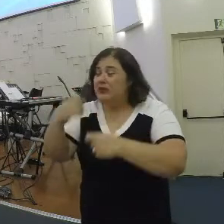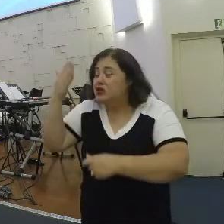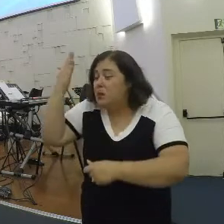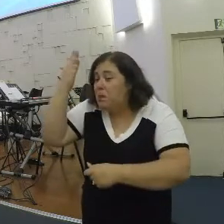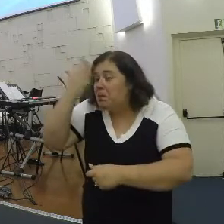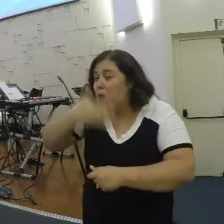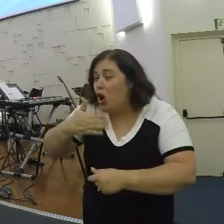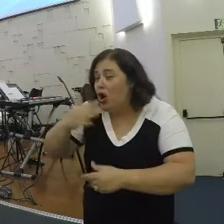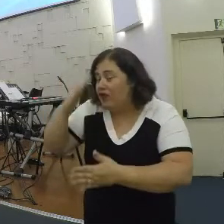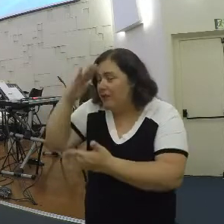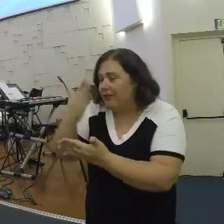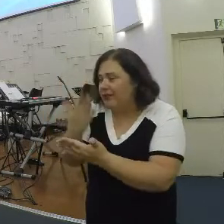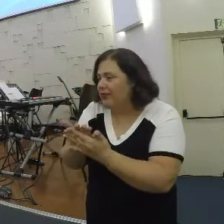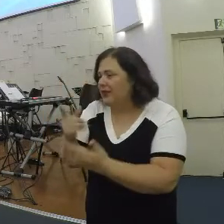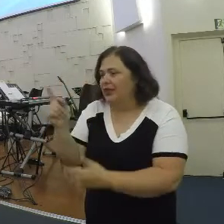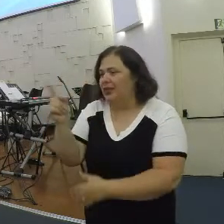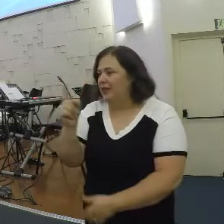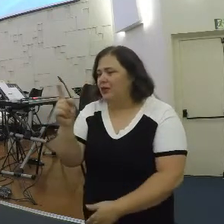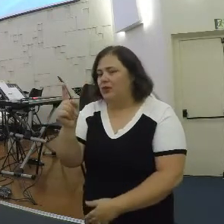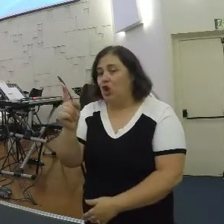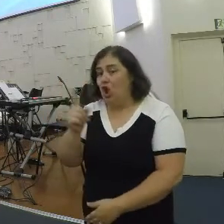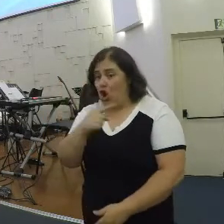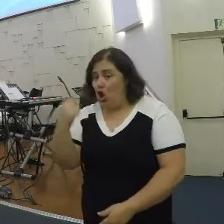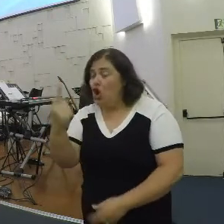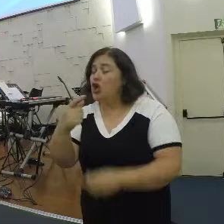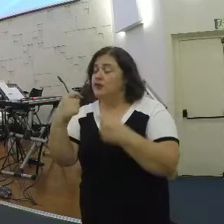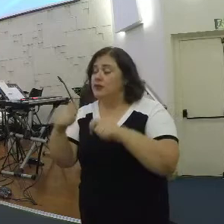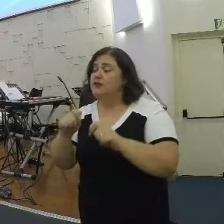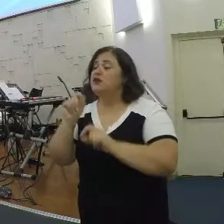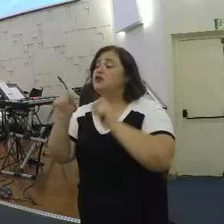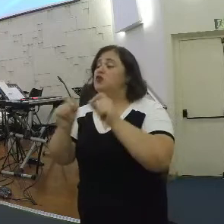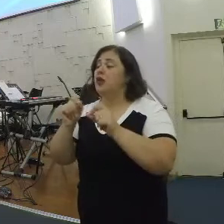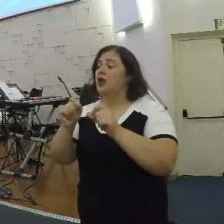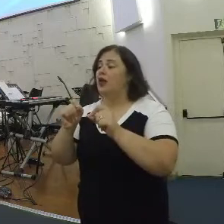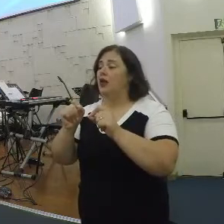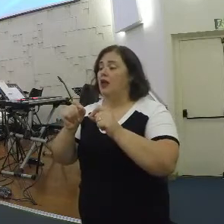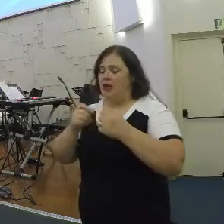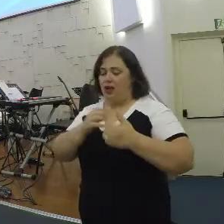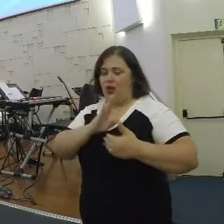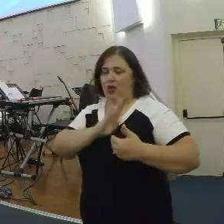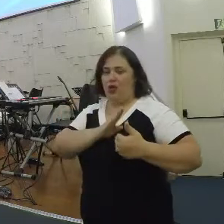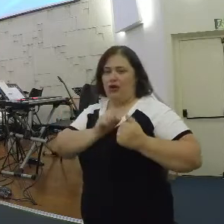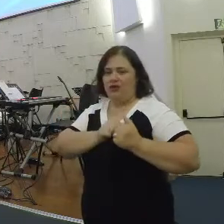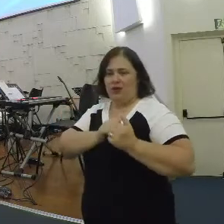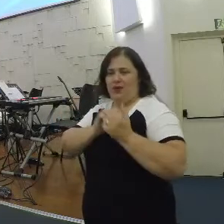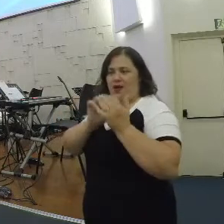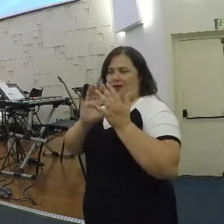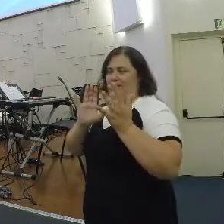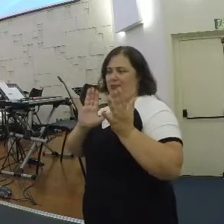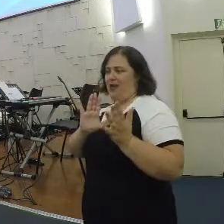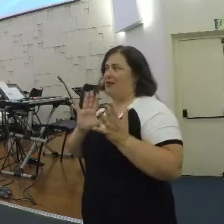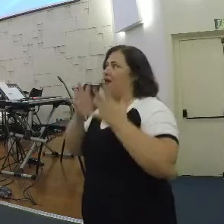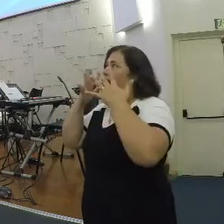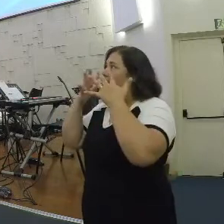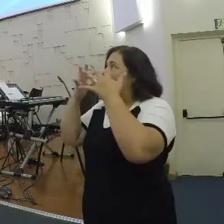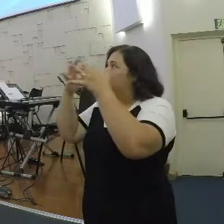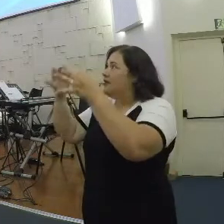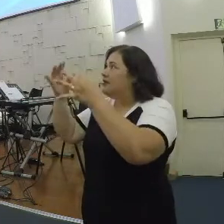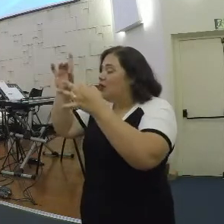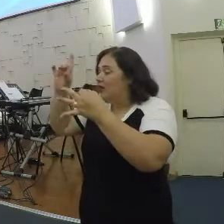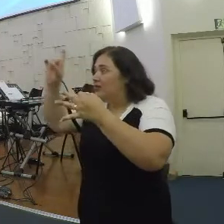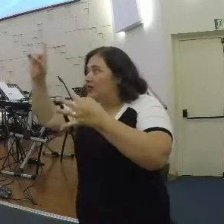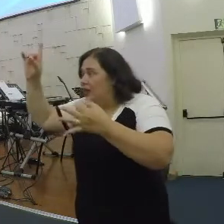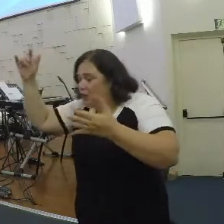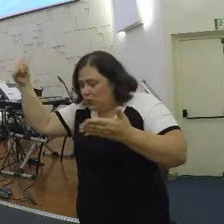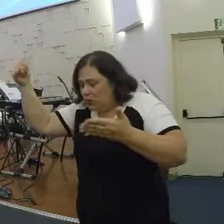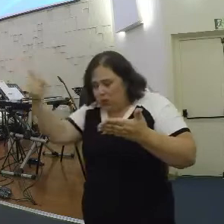Não importa o que a pessoa tenha sido ou o que tenha feito, basta que ela dê atenção a Deus, que a semente que tem vida em si mesmo germinará.